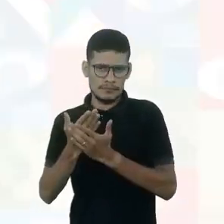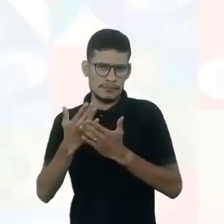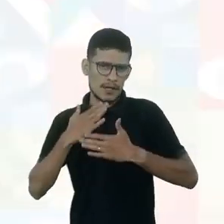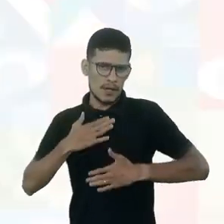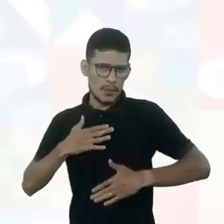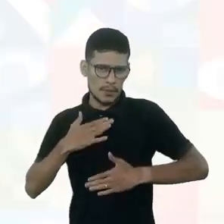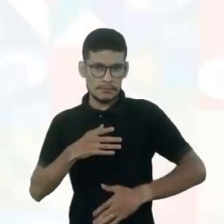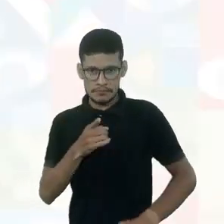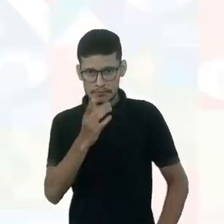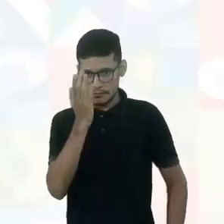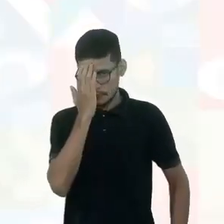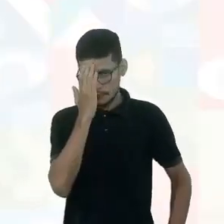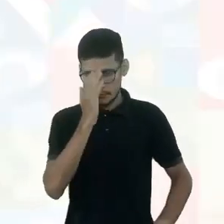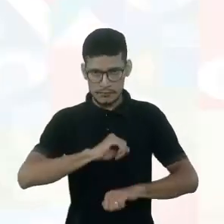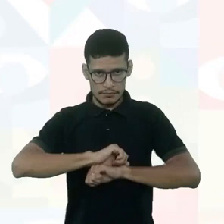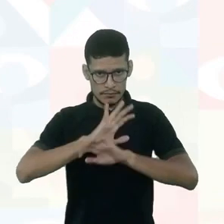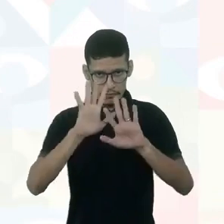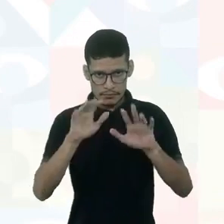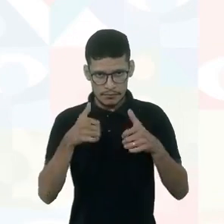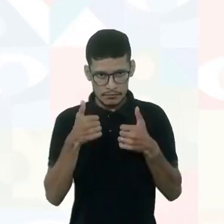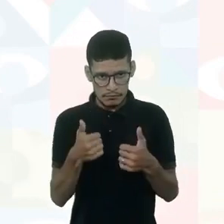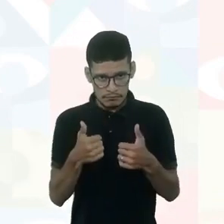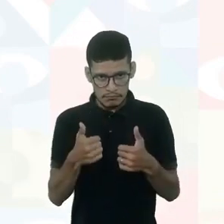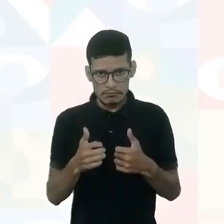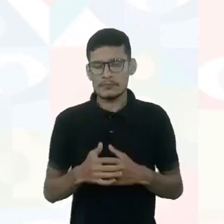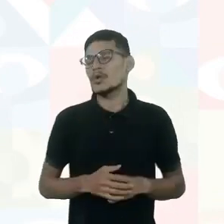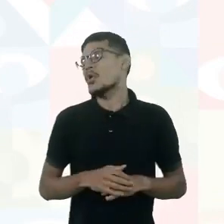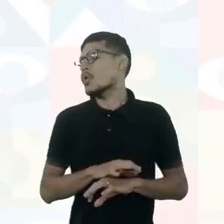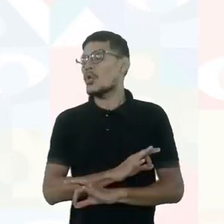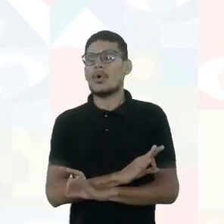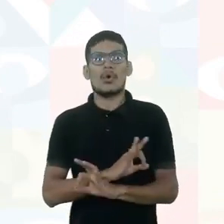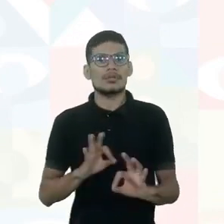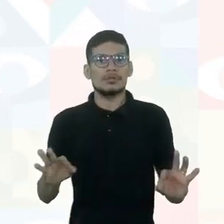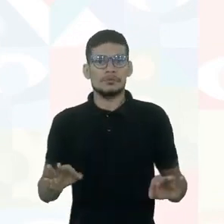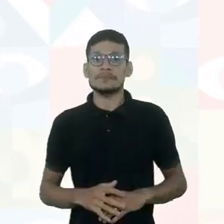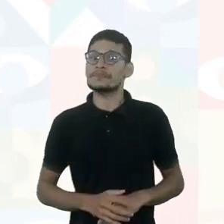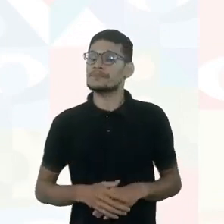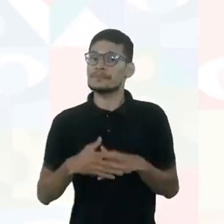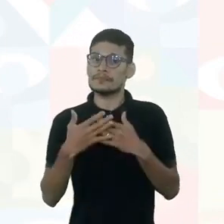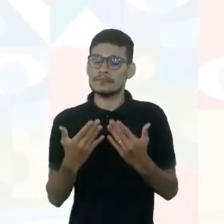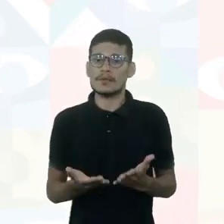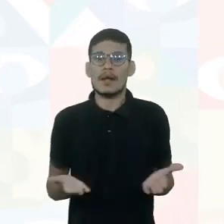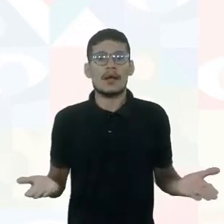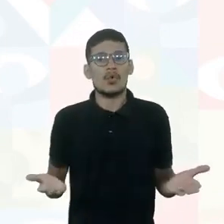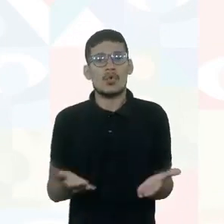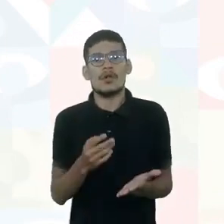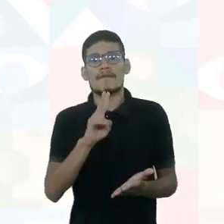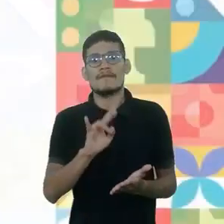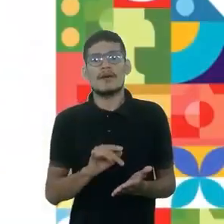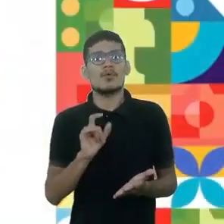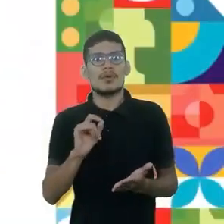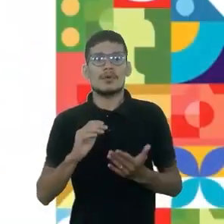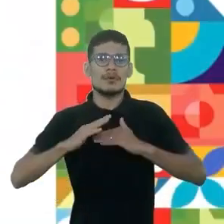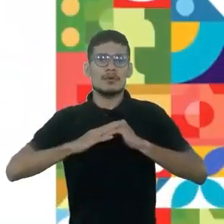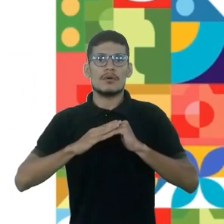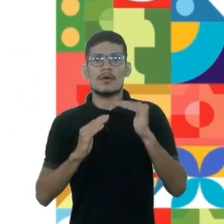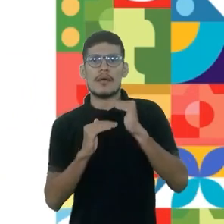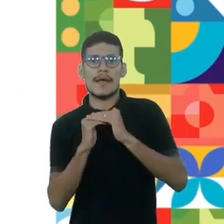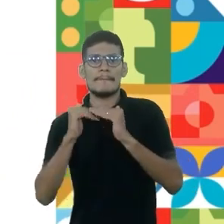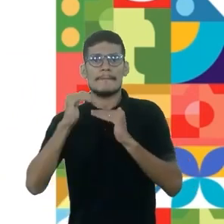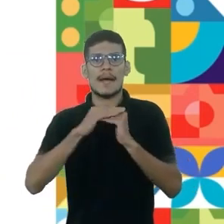bem? Vocês conseguiram entender? Ótimo. Então, agora a gente vai para